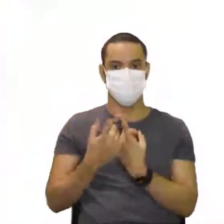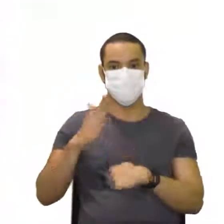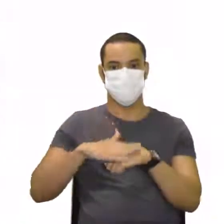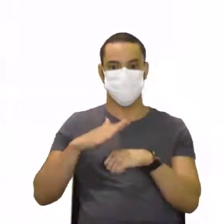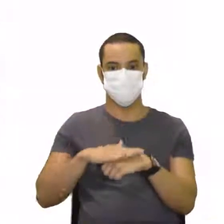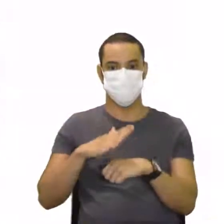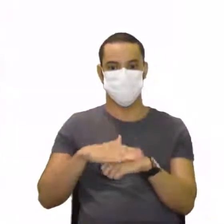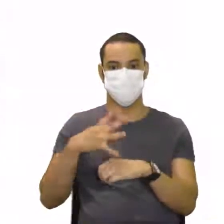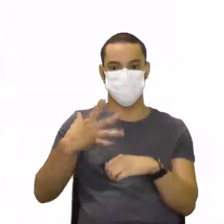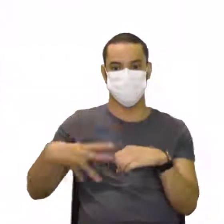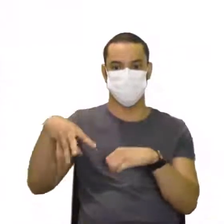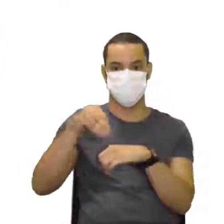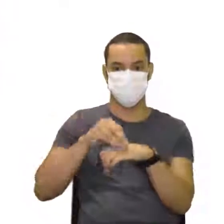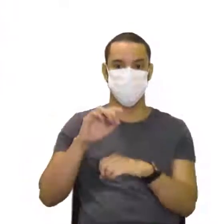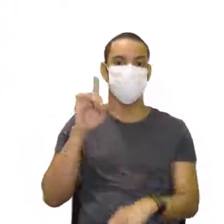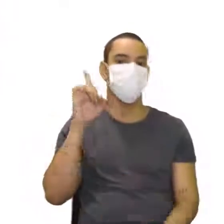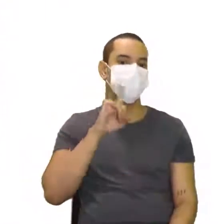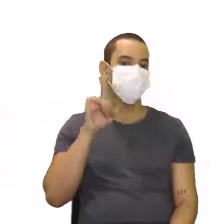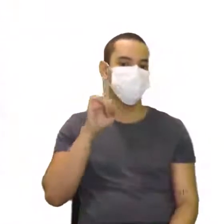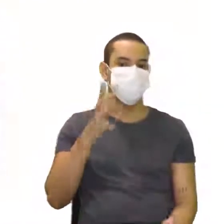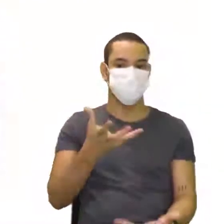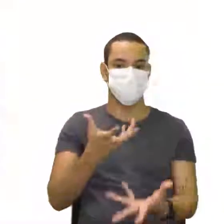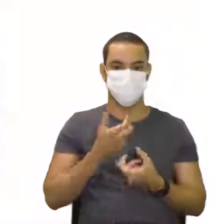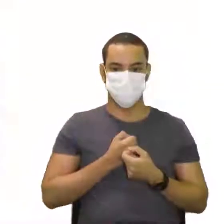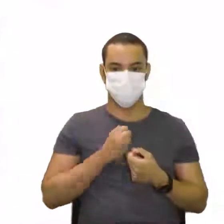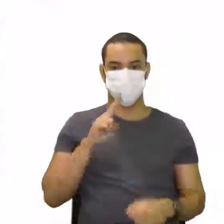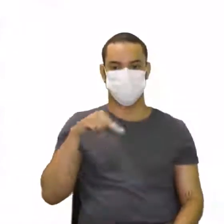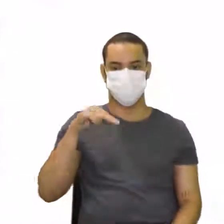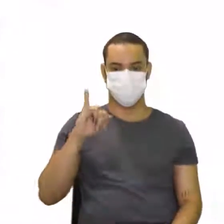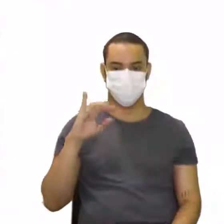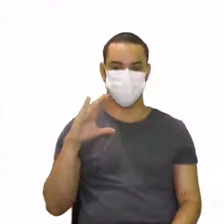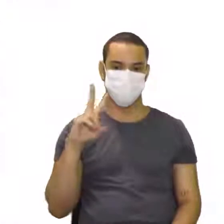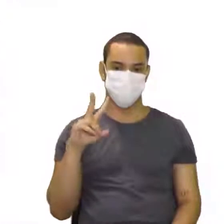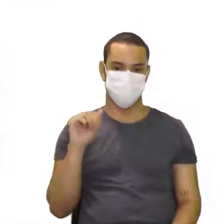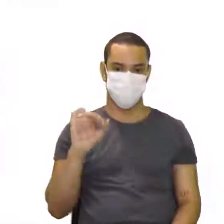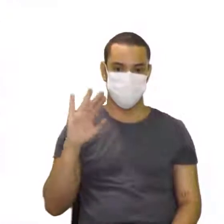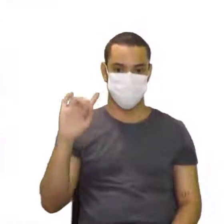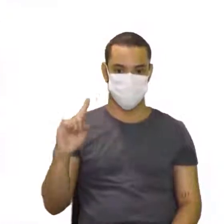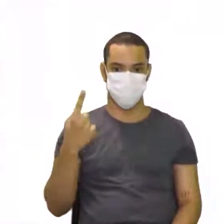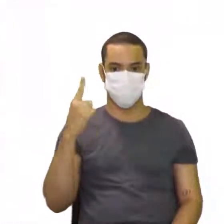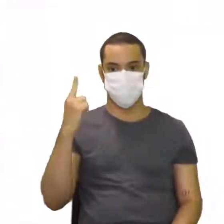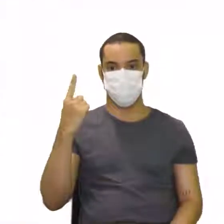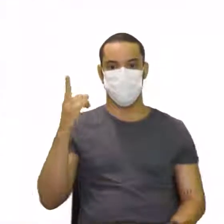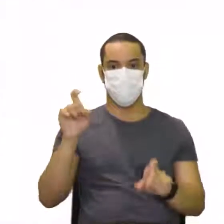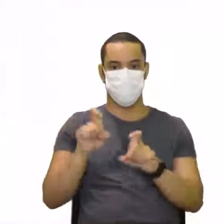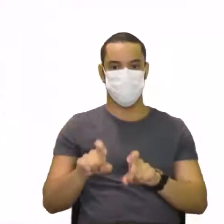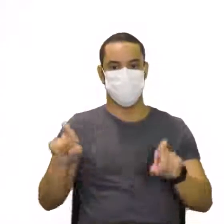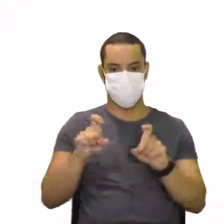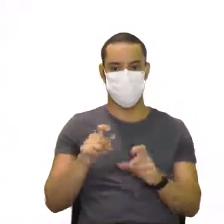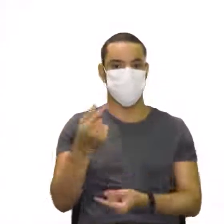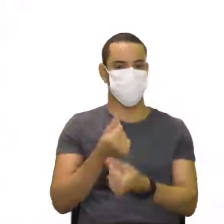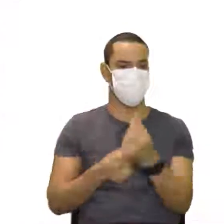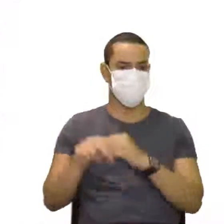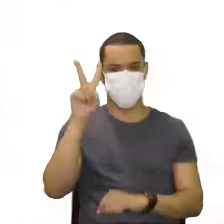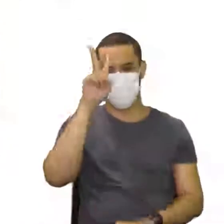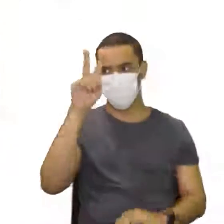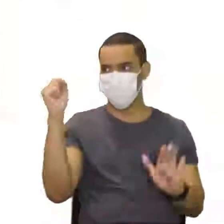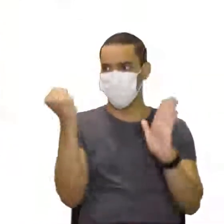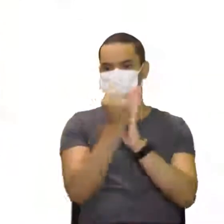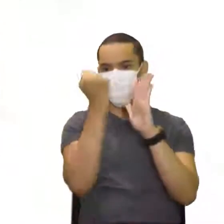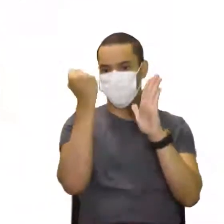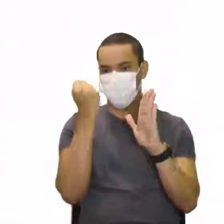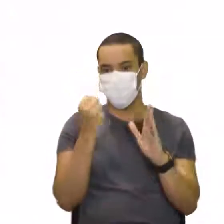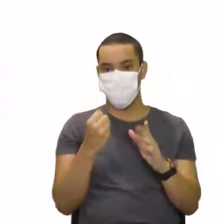dos Estados Unidos recebeu o UNIVAC 1, o primeiro computador comercial da história.